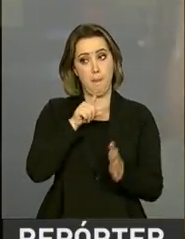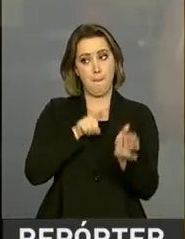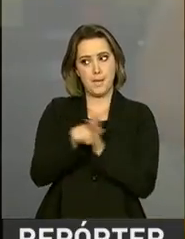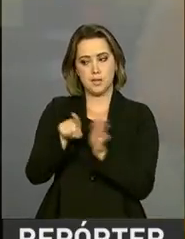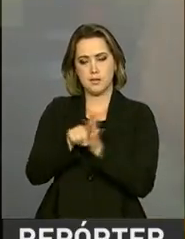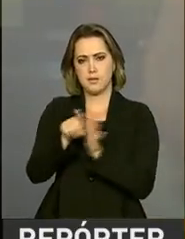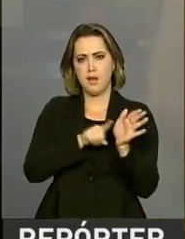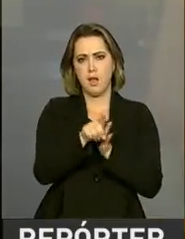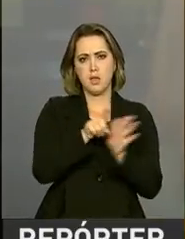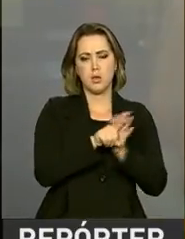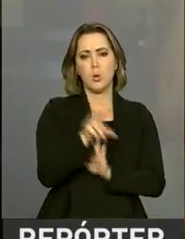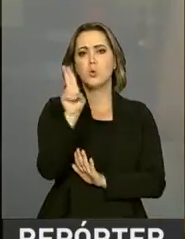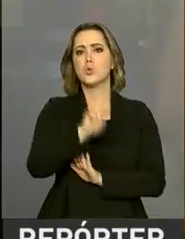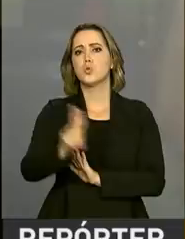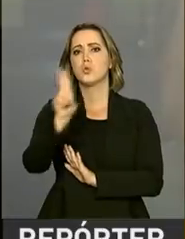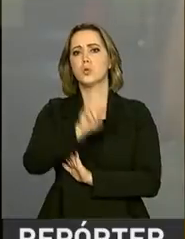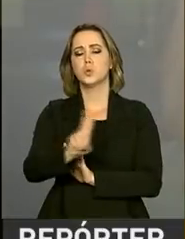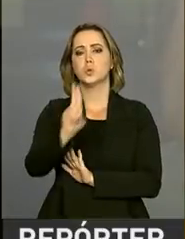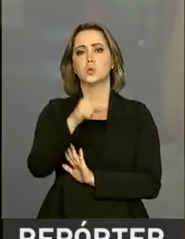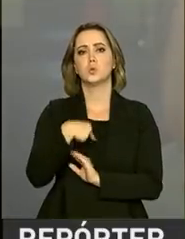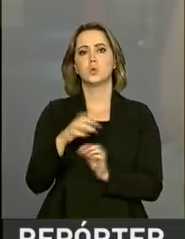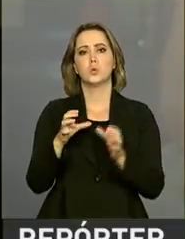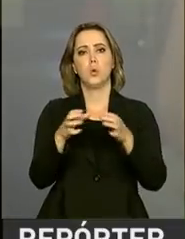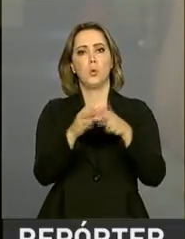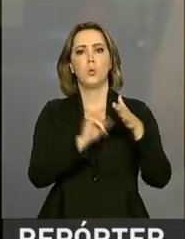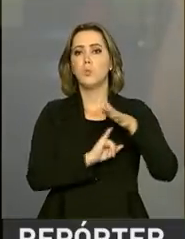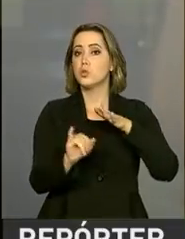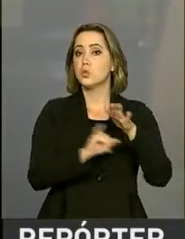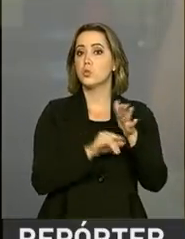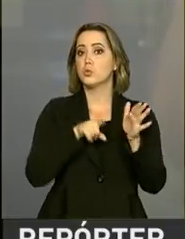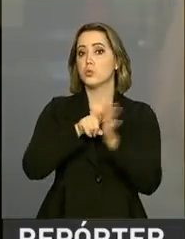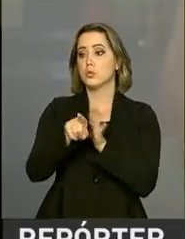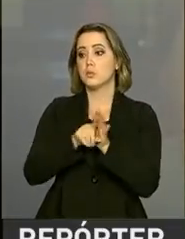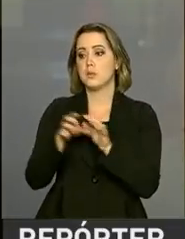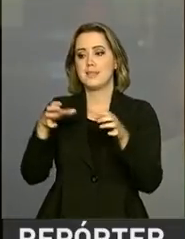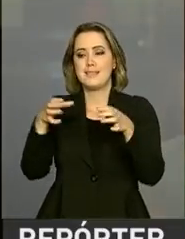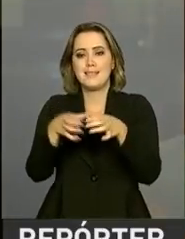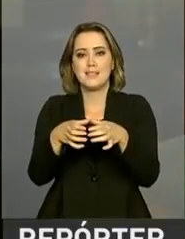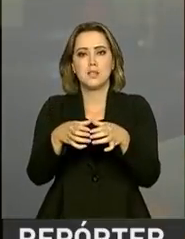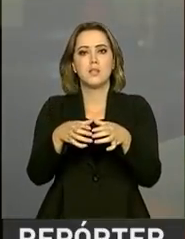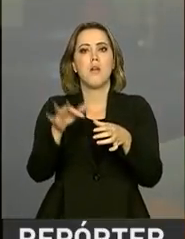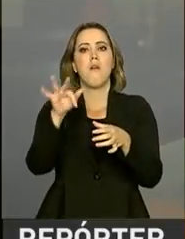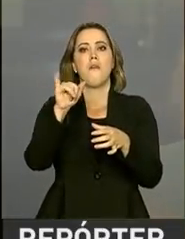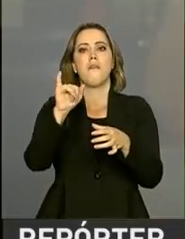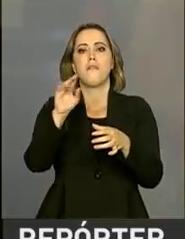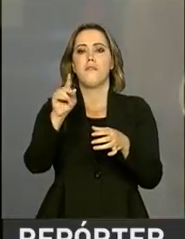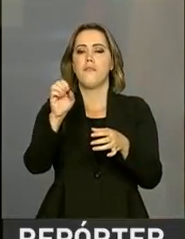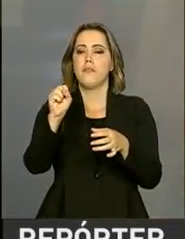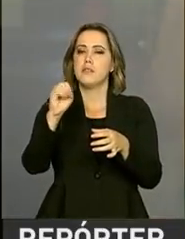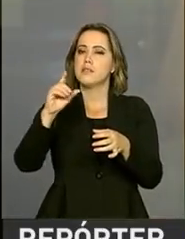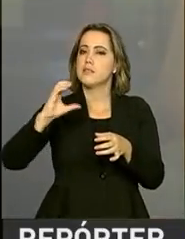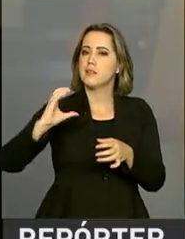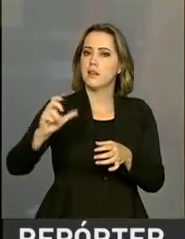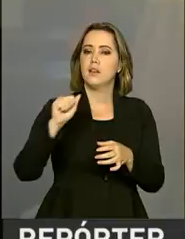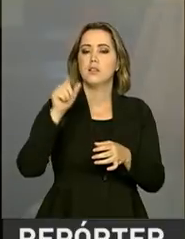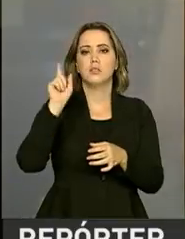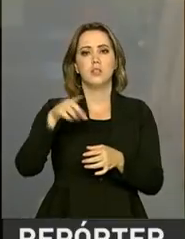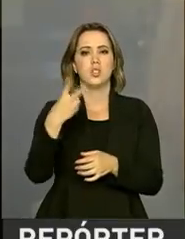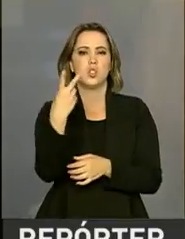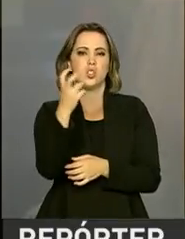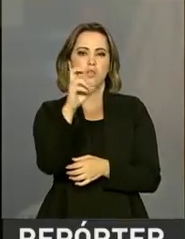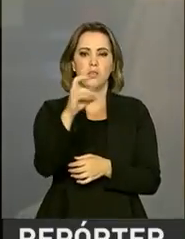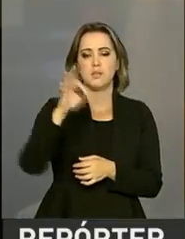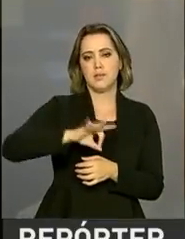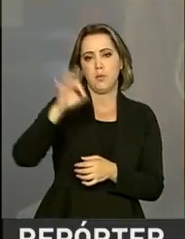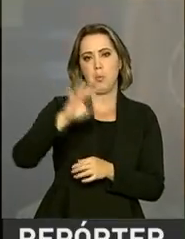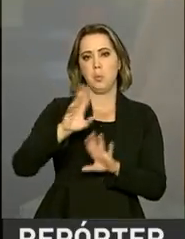quadro das universidades e de institutos de pesquisa nessa área é de 25% a 30%. Dependendo da